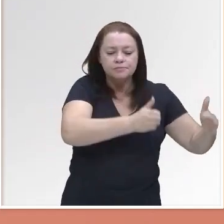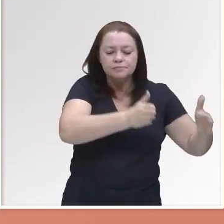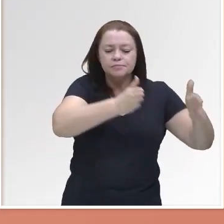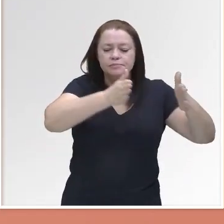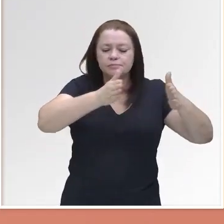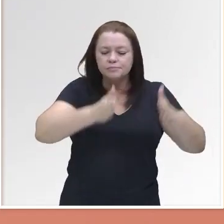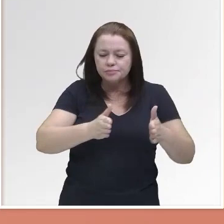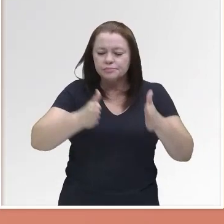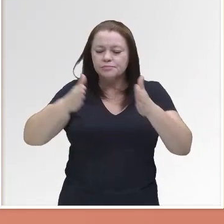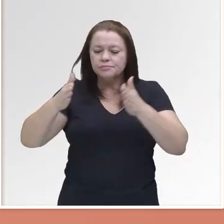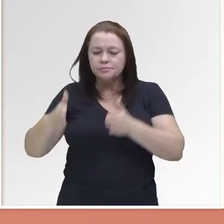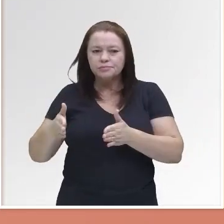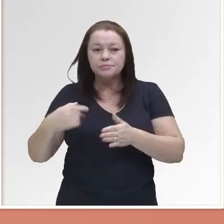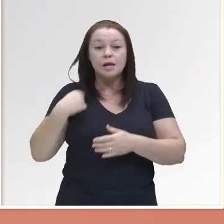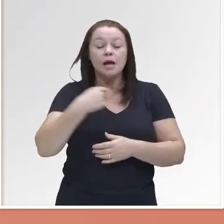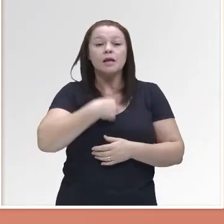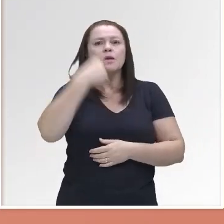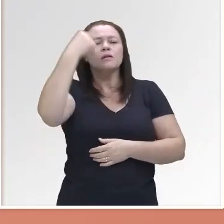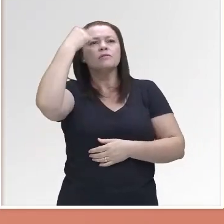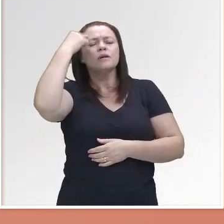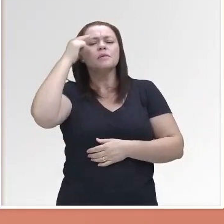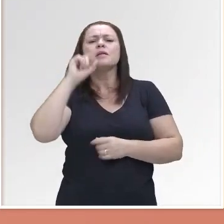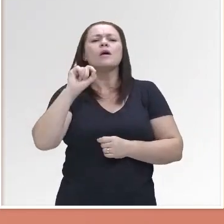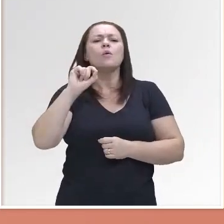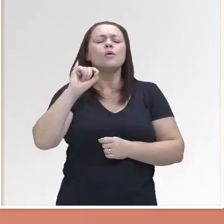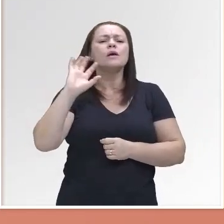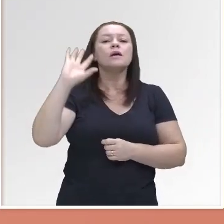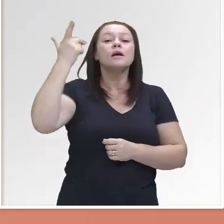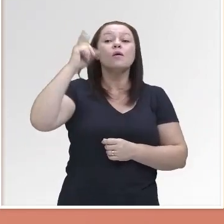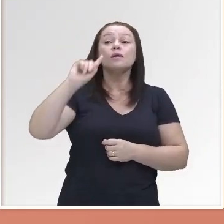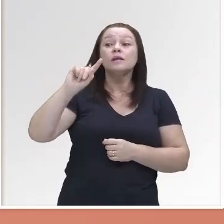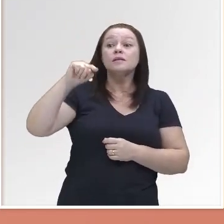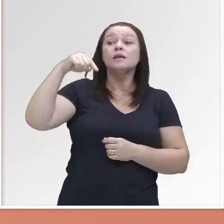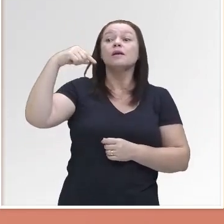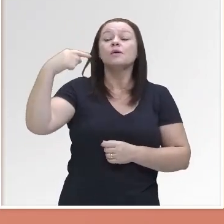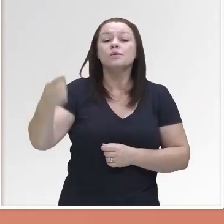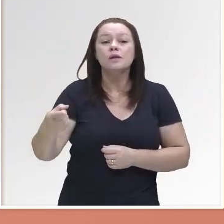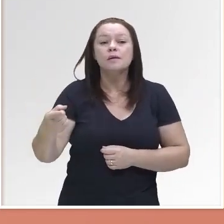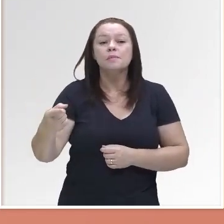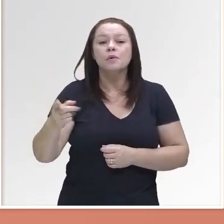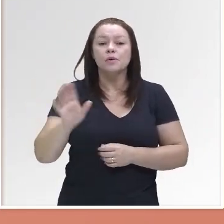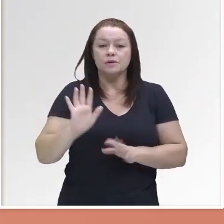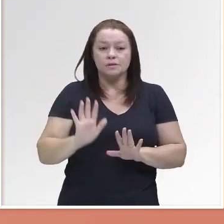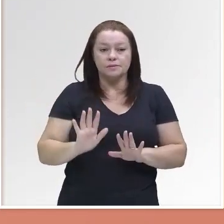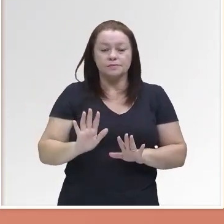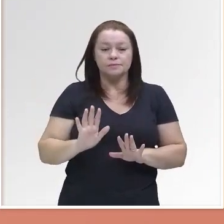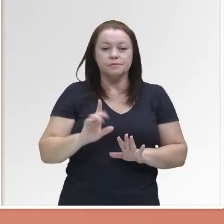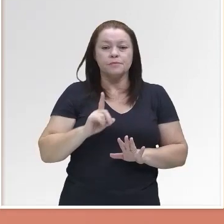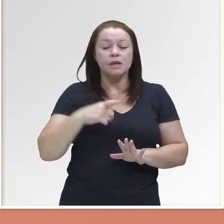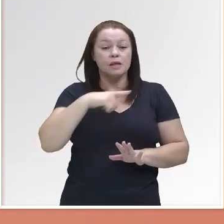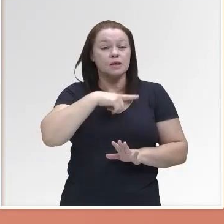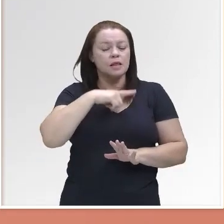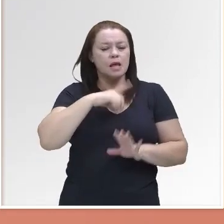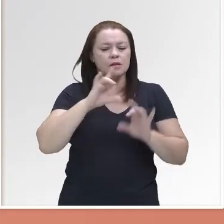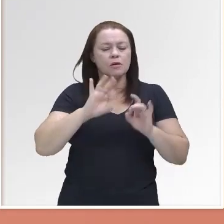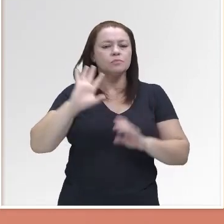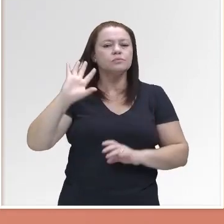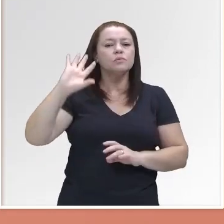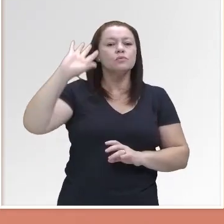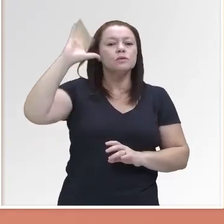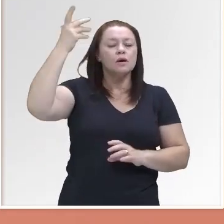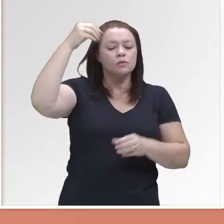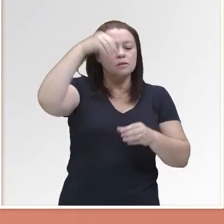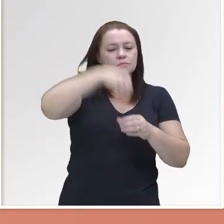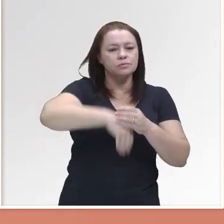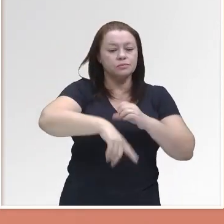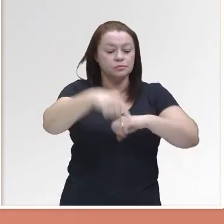fica pensando o que aconteceu depois, o que aconteceu depois. Ele está centrado sempre nos acontecimentos, no